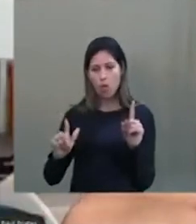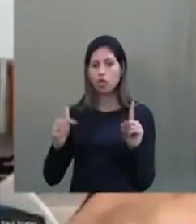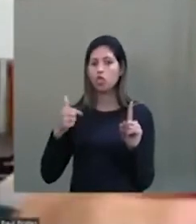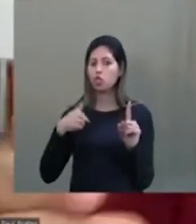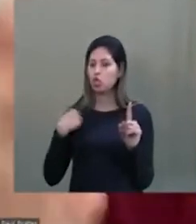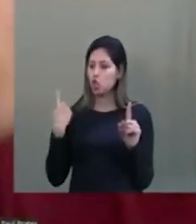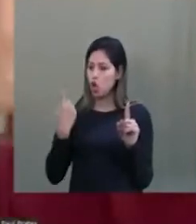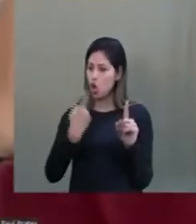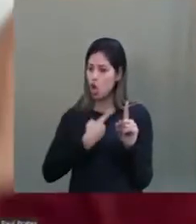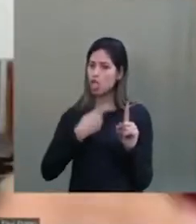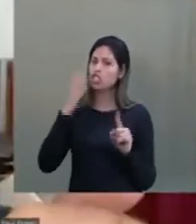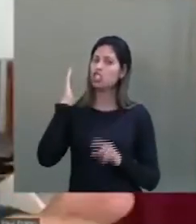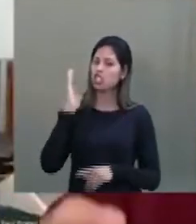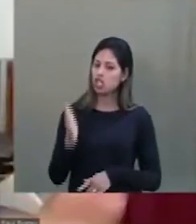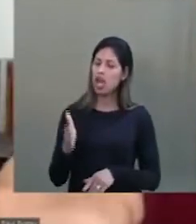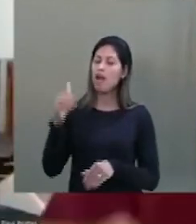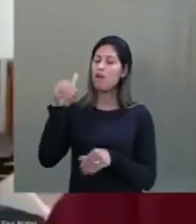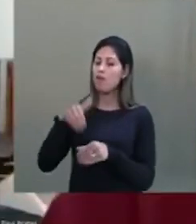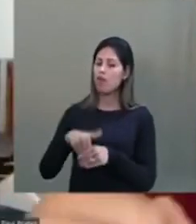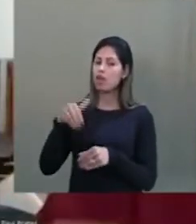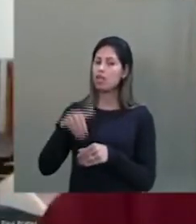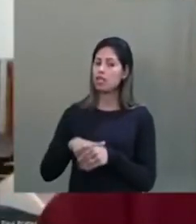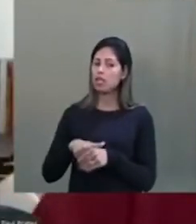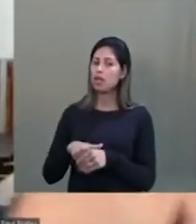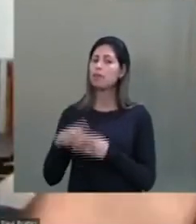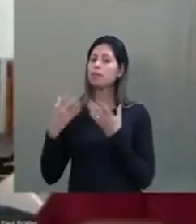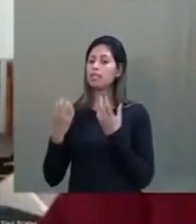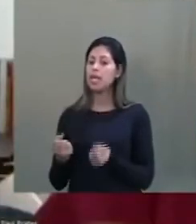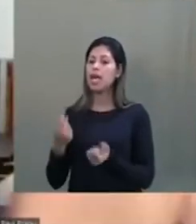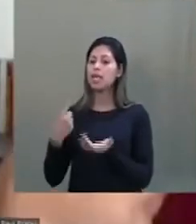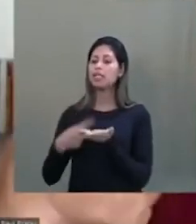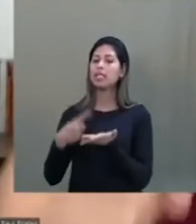mulheres. Nós já votamos a favor da MP